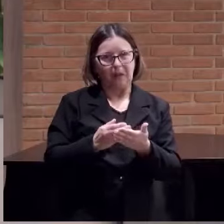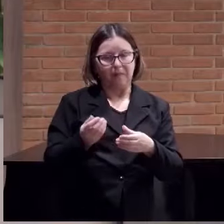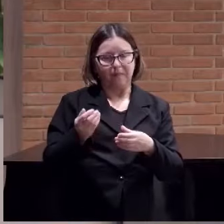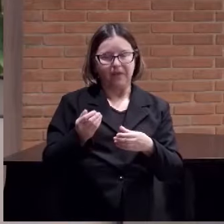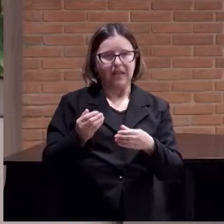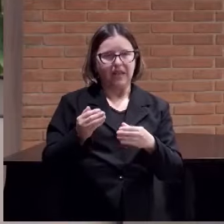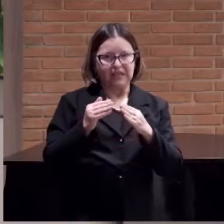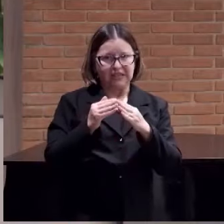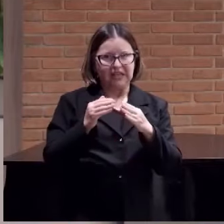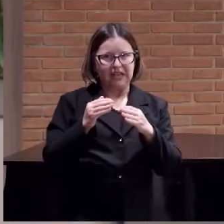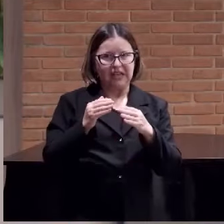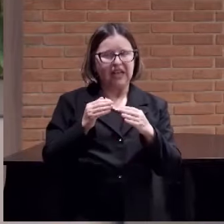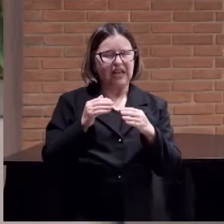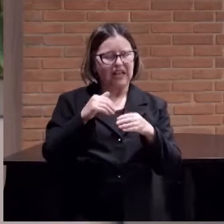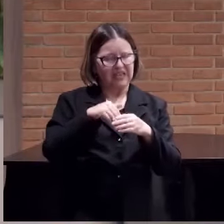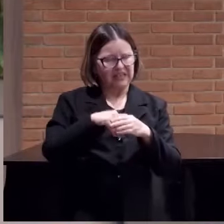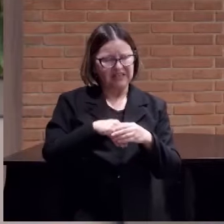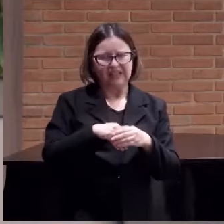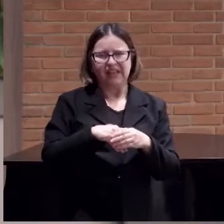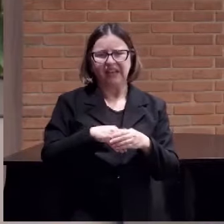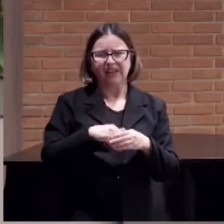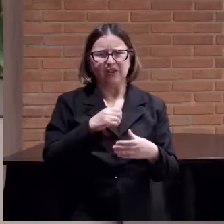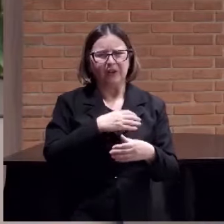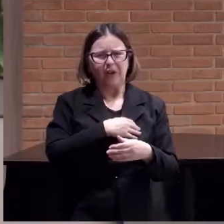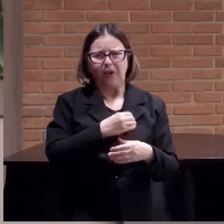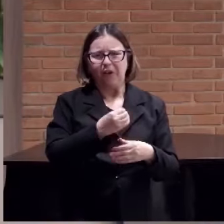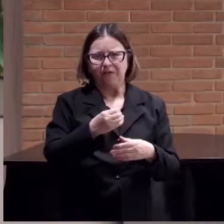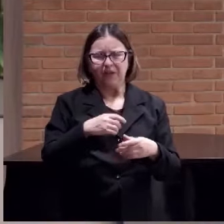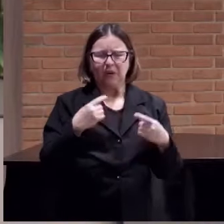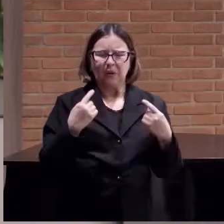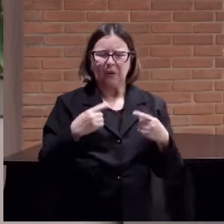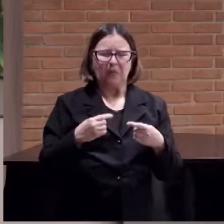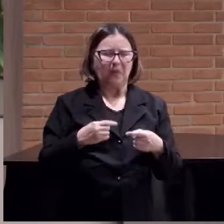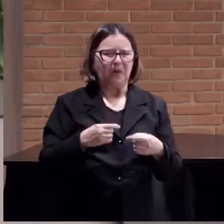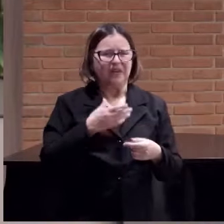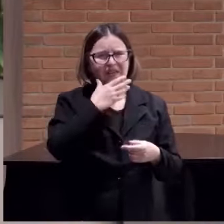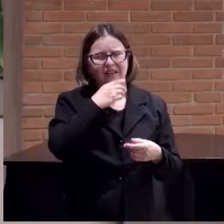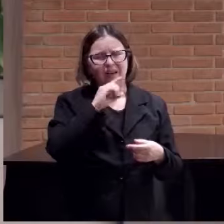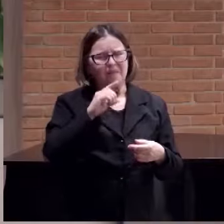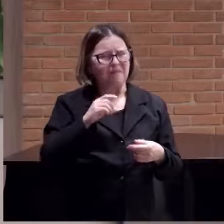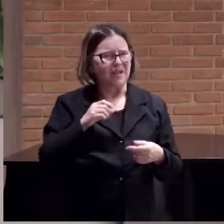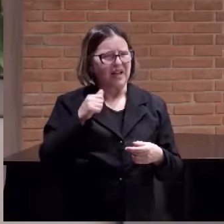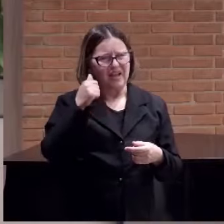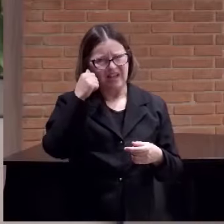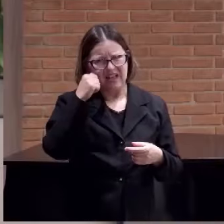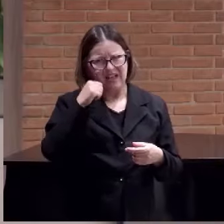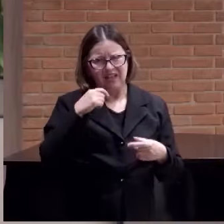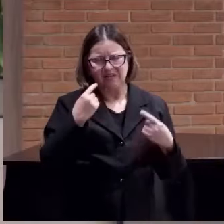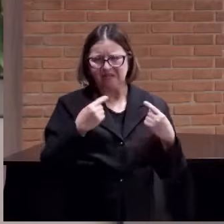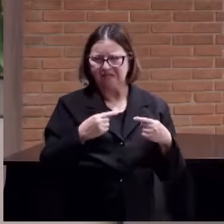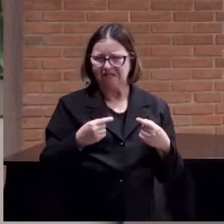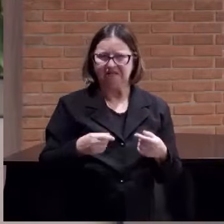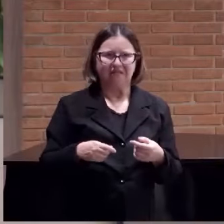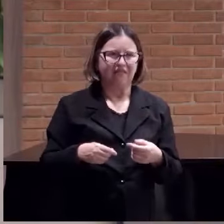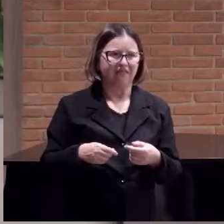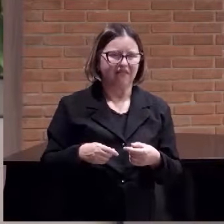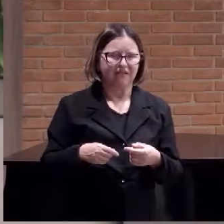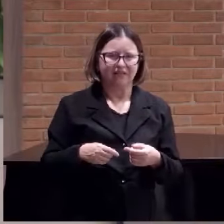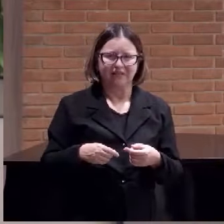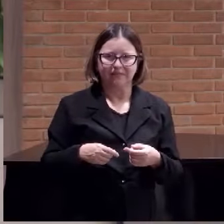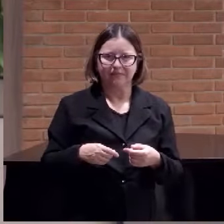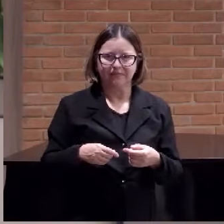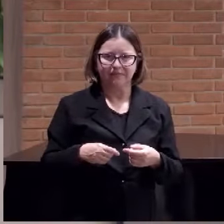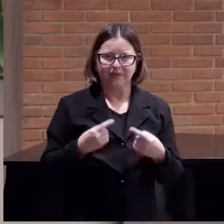pai contra filho, é filho contra mãe, é nora contra filho, é uma guerra. Começa